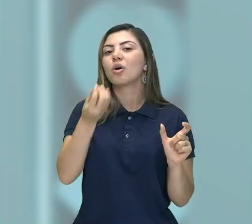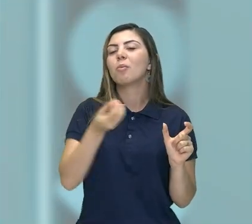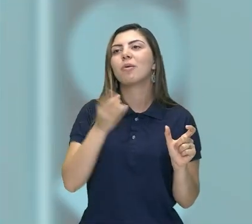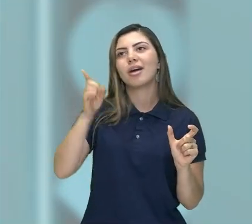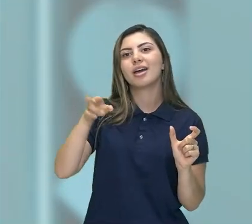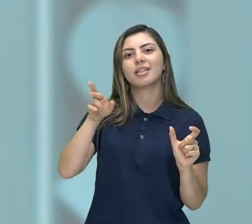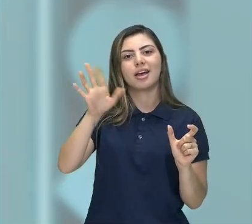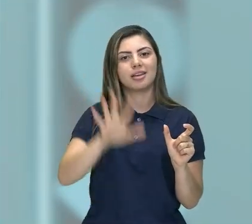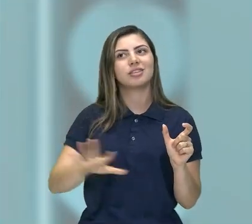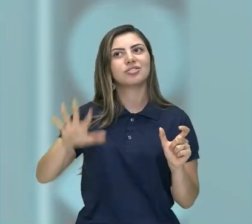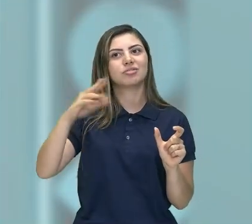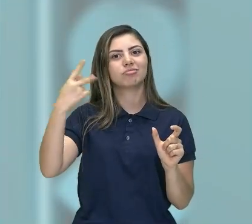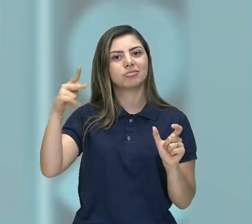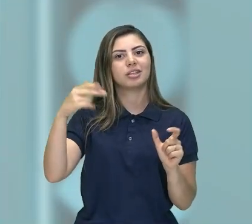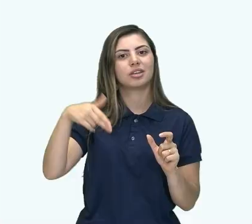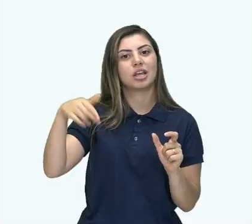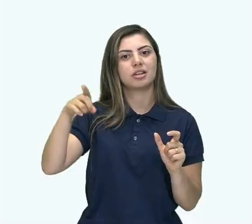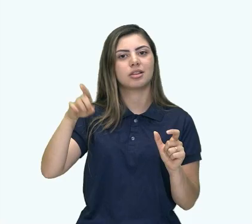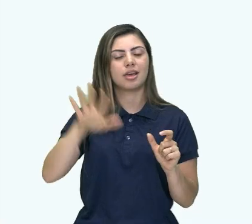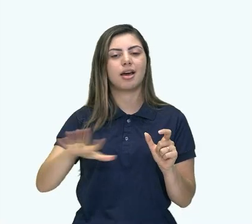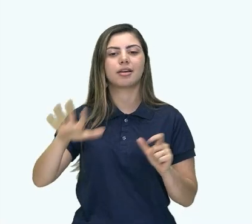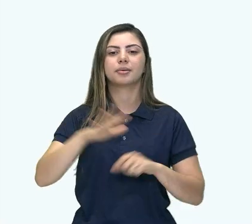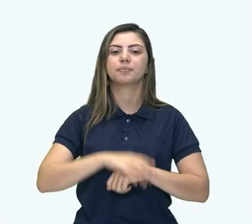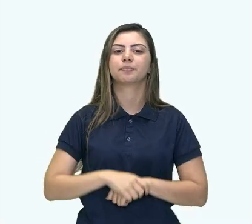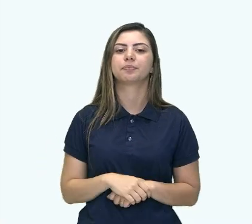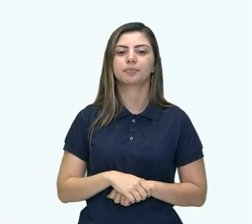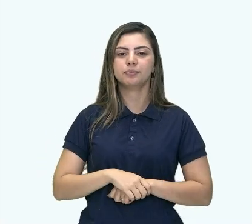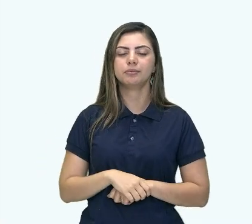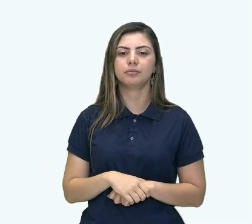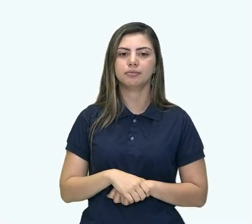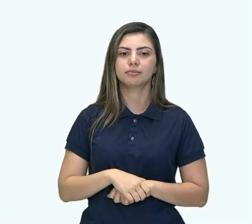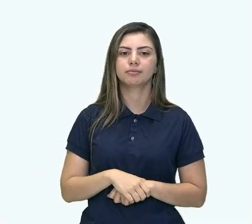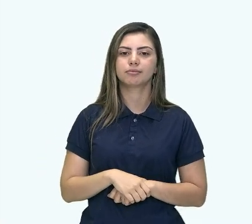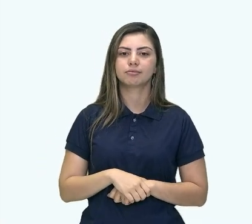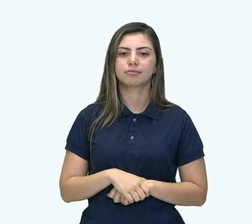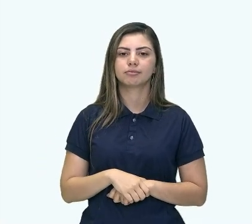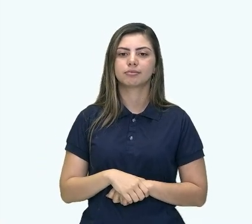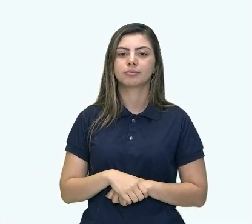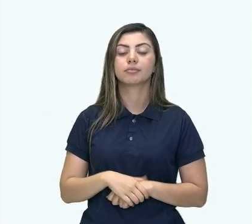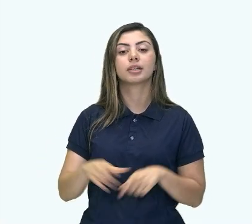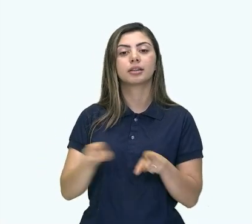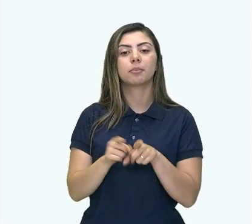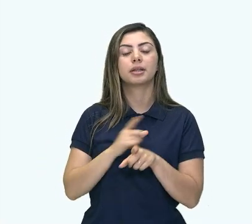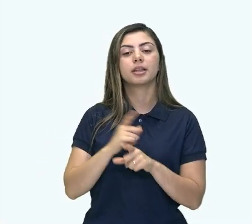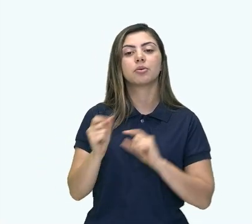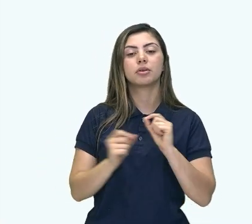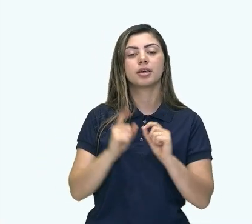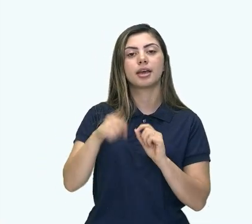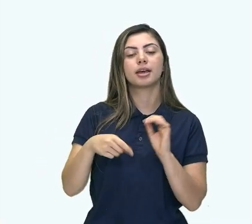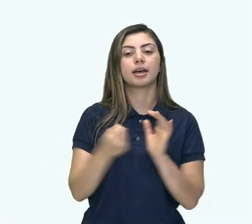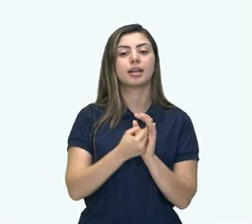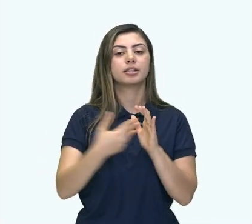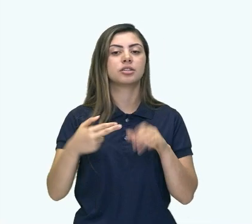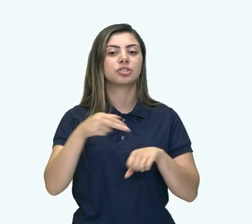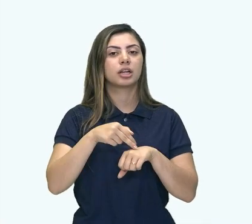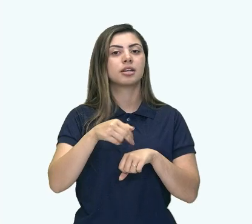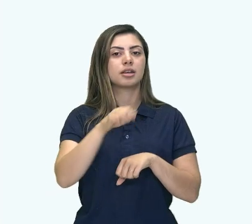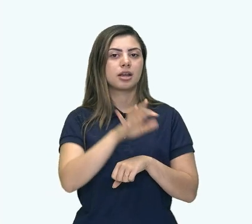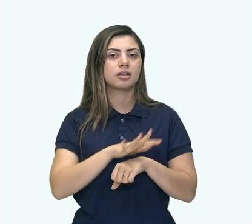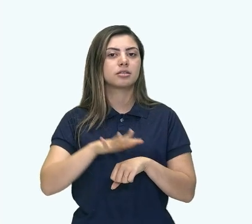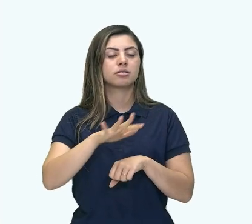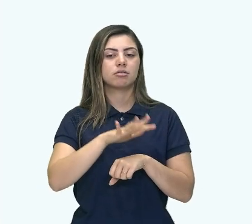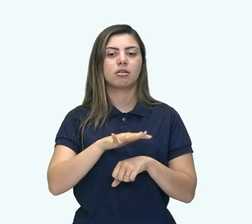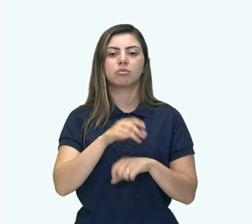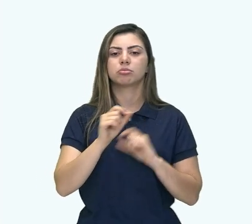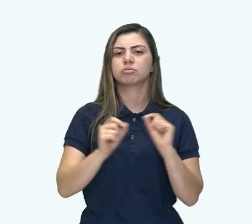Ariano Suassuna. Vamos continuar lá. Então, nós também vamos ter um caráter nacionalista. O que isso significa,